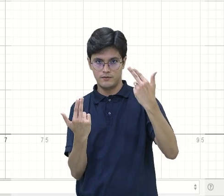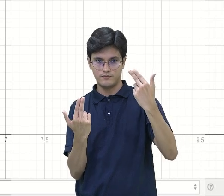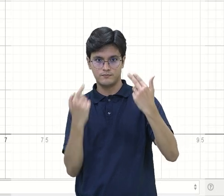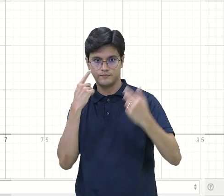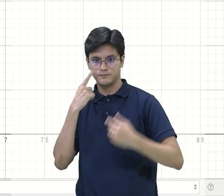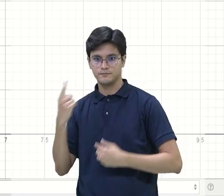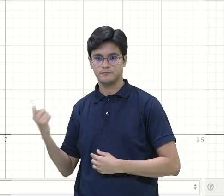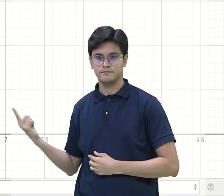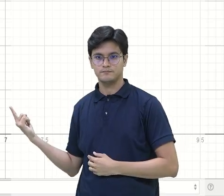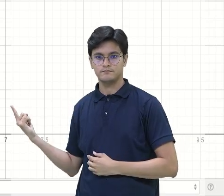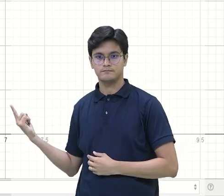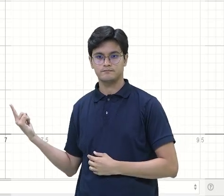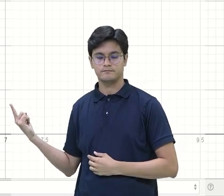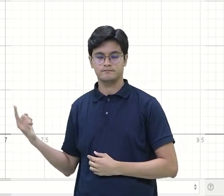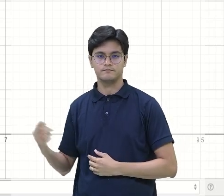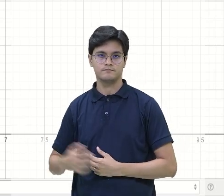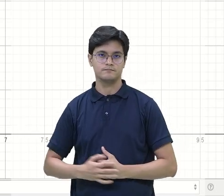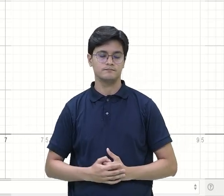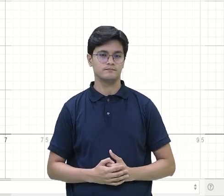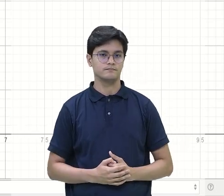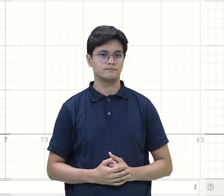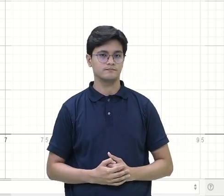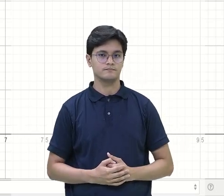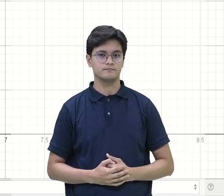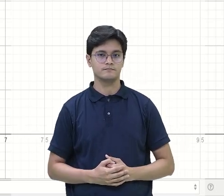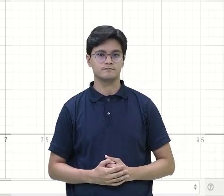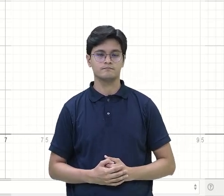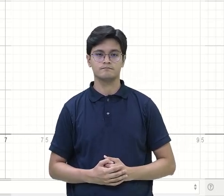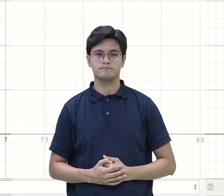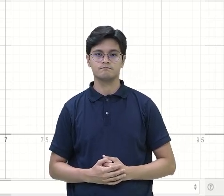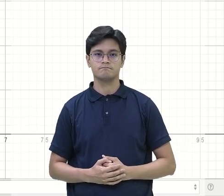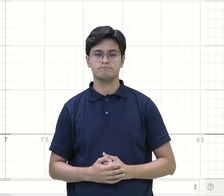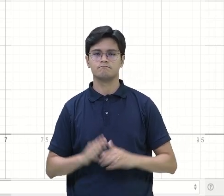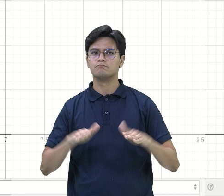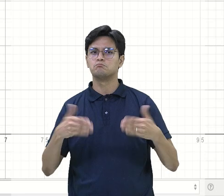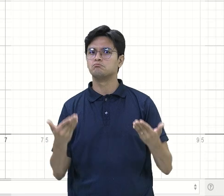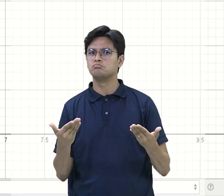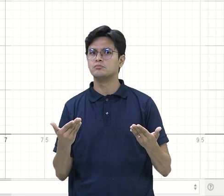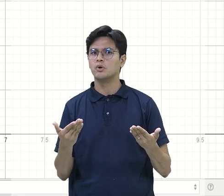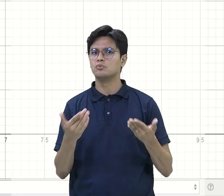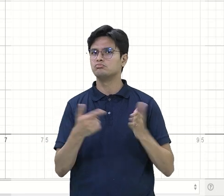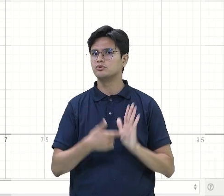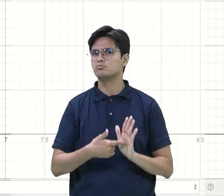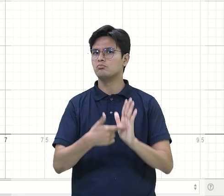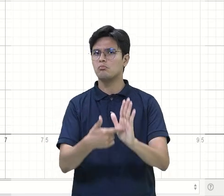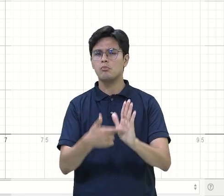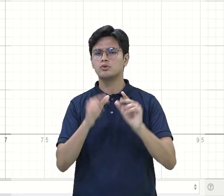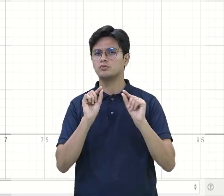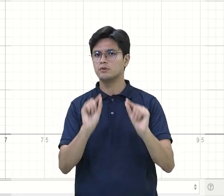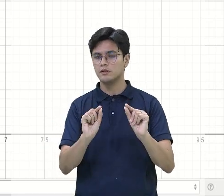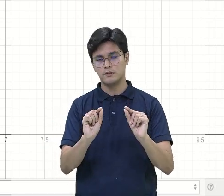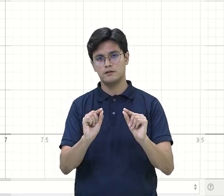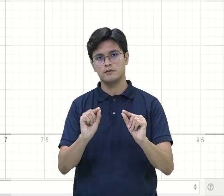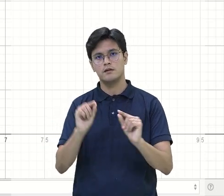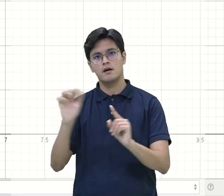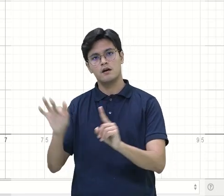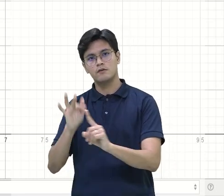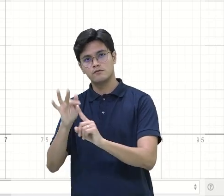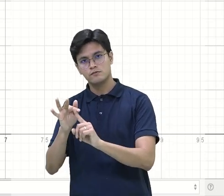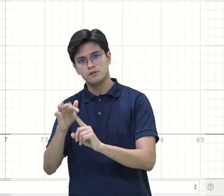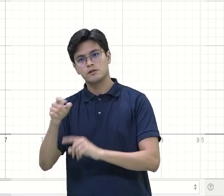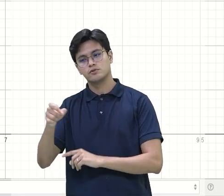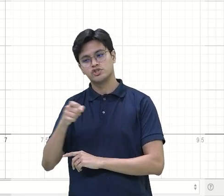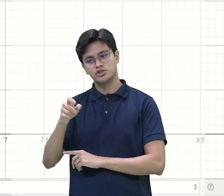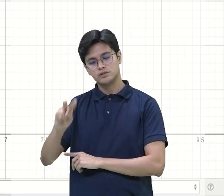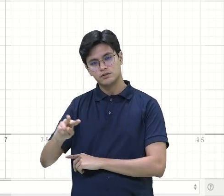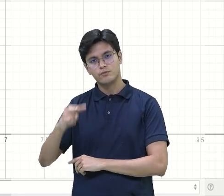azul para a reta vermelha. Então, isso comprova que a função x elevado ao